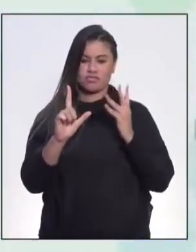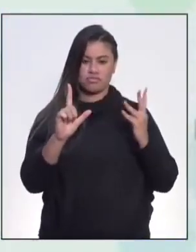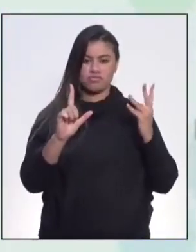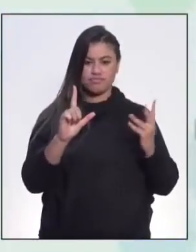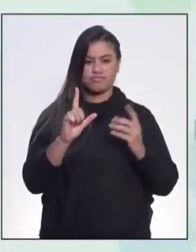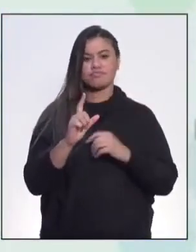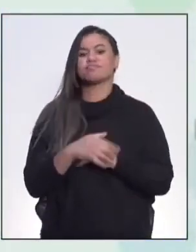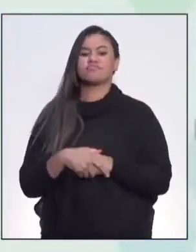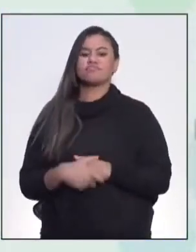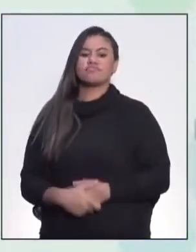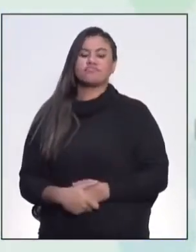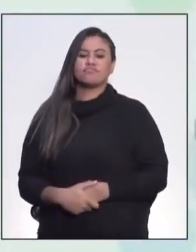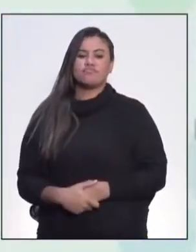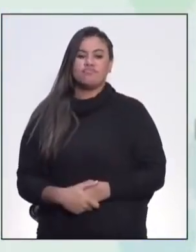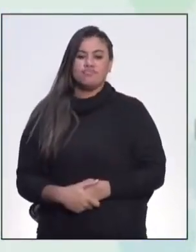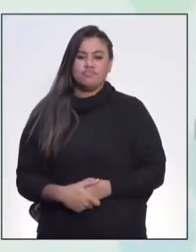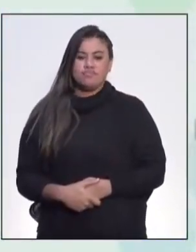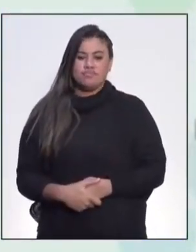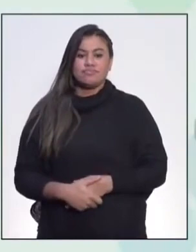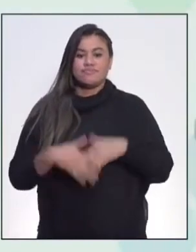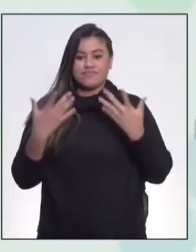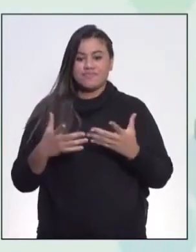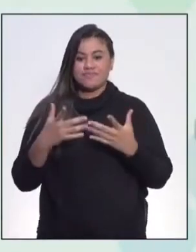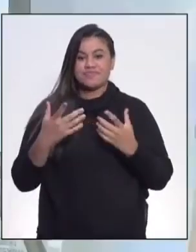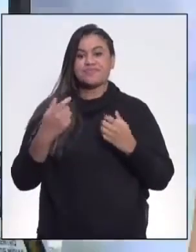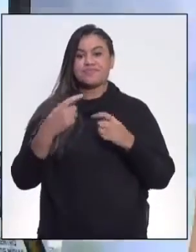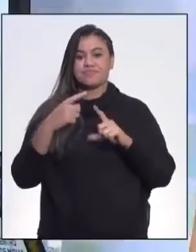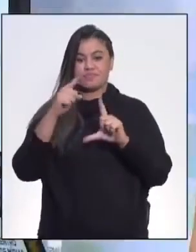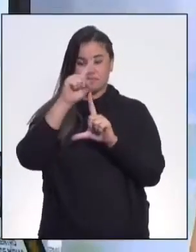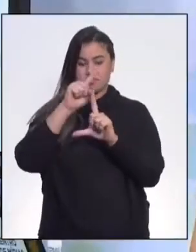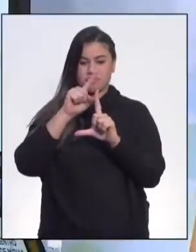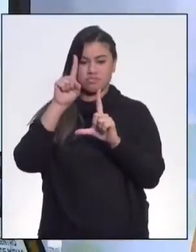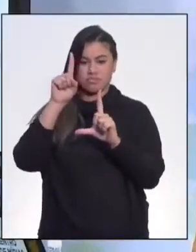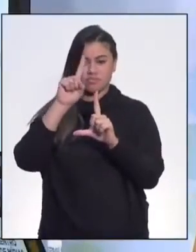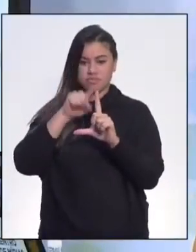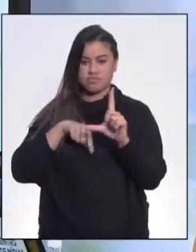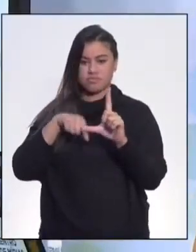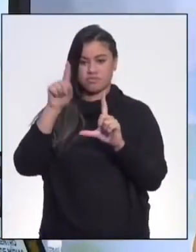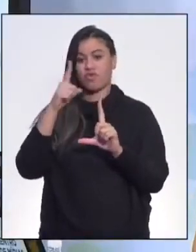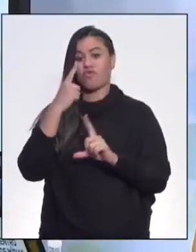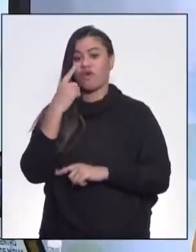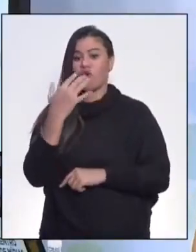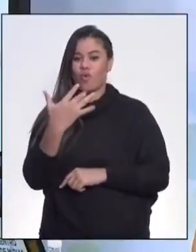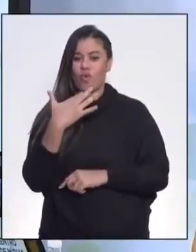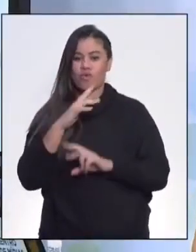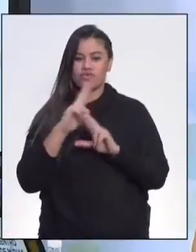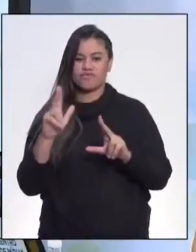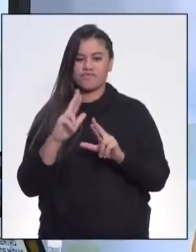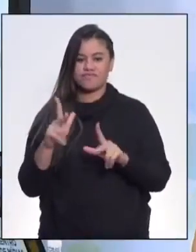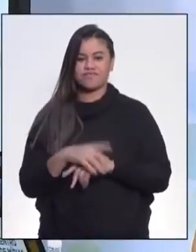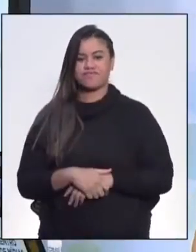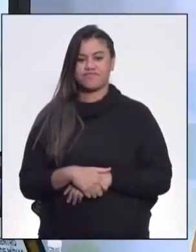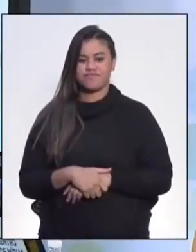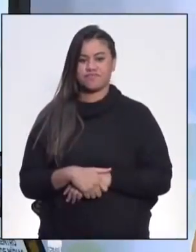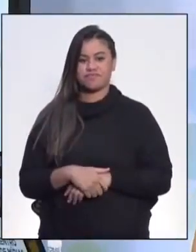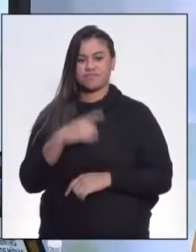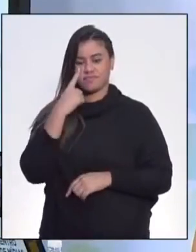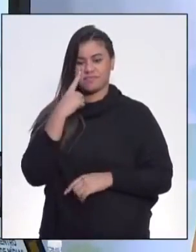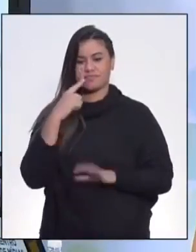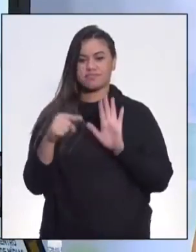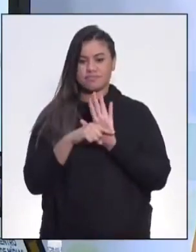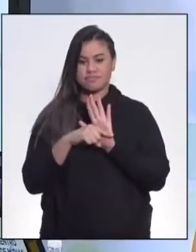Ok, menos 8. Então, aqui a gente tem que marcar o vértice. Agora eu vou mudar a cor da caneta para poder ficar mais visual. Aqui é o meu vértice,